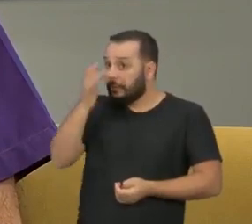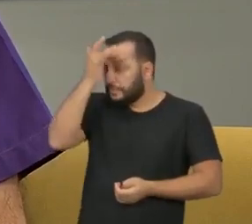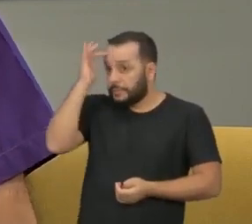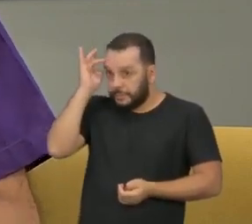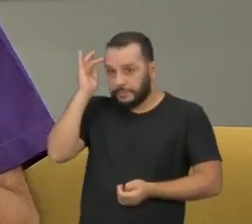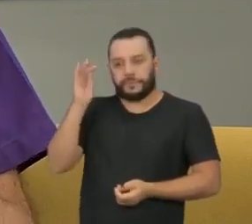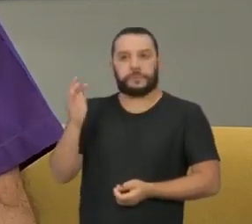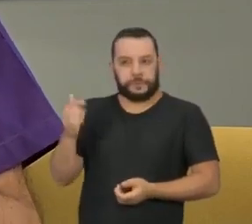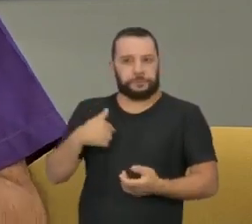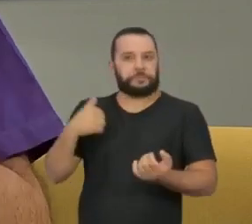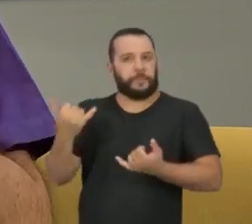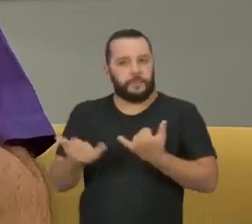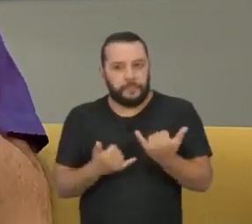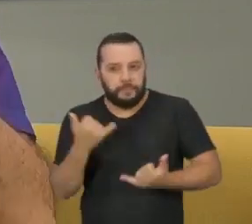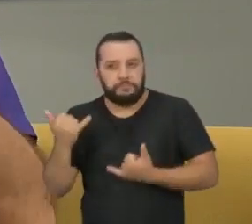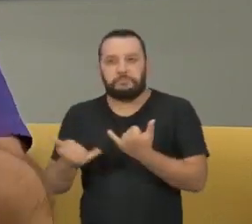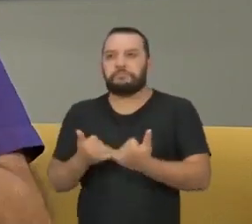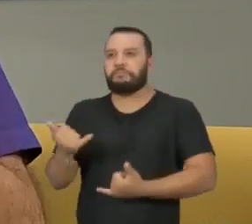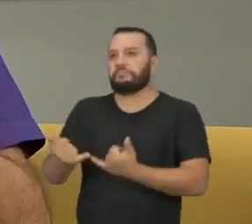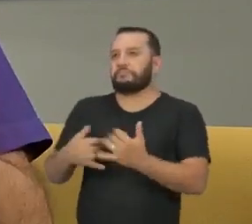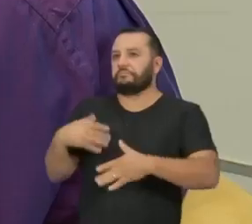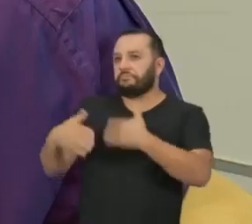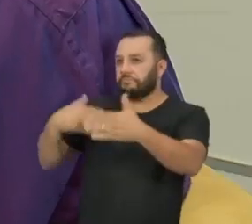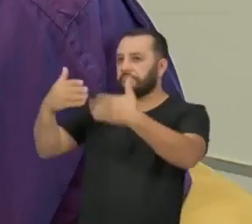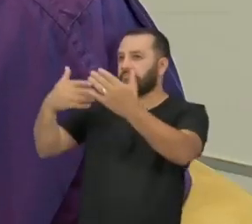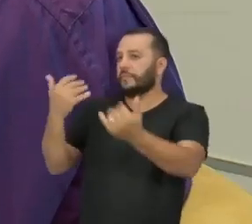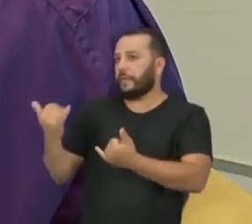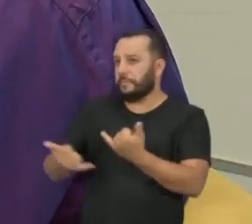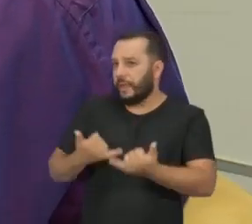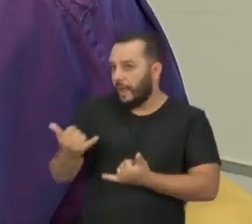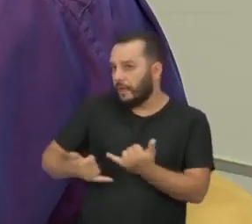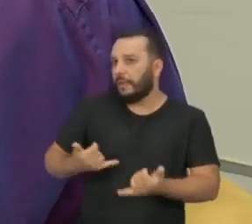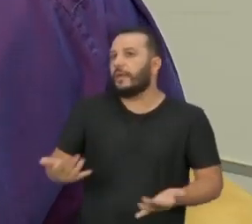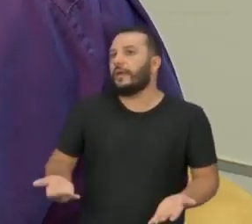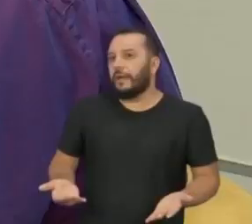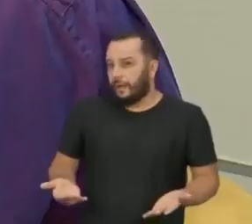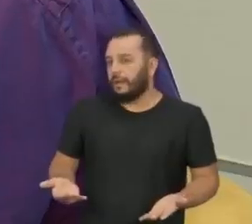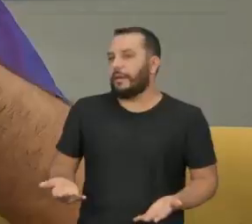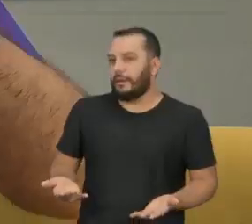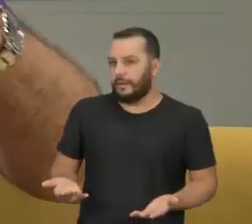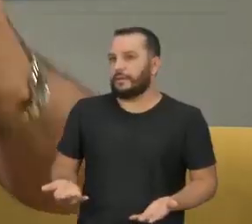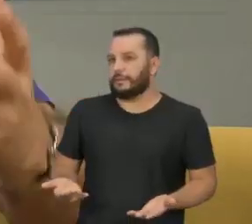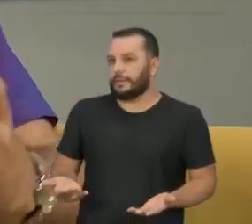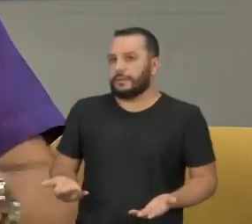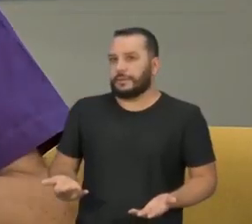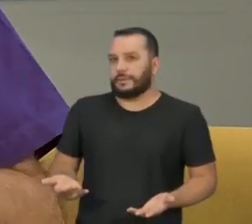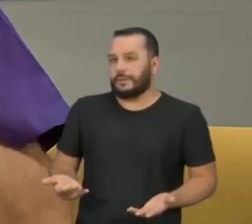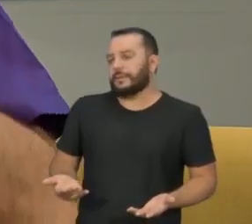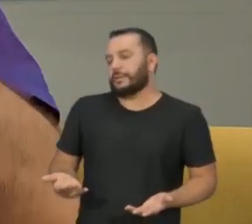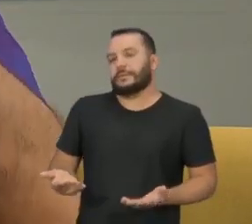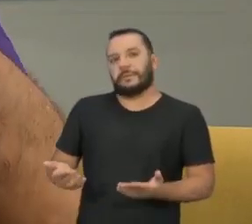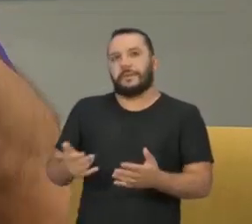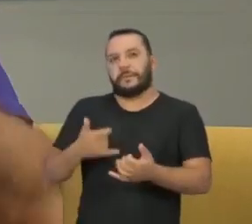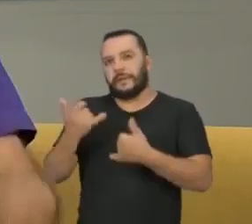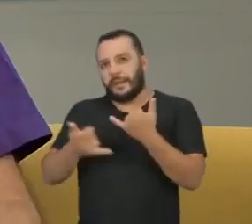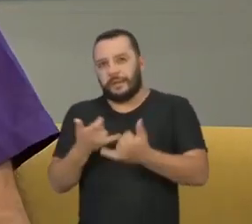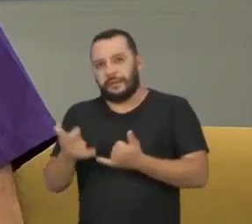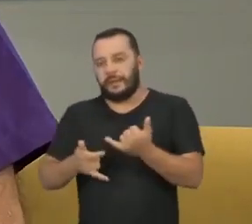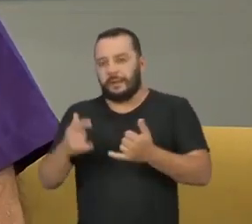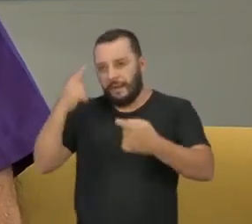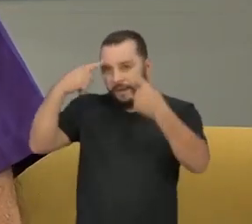começa a brincar, começa a desenvolver brincadeiras assim, mais expansivas,